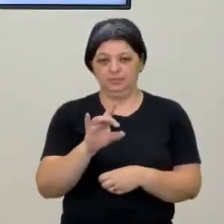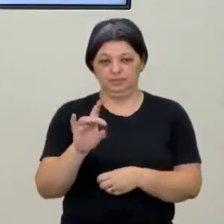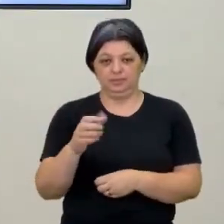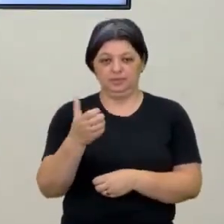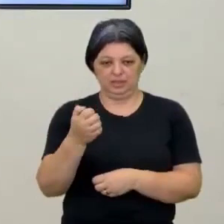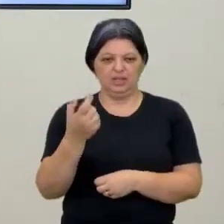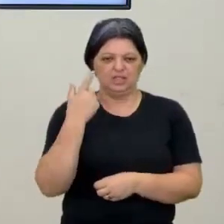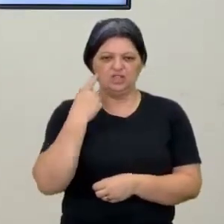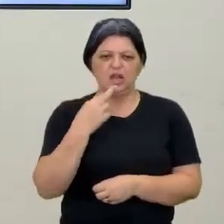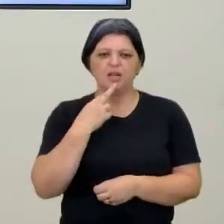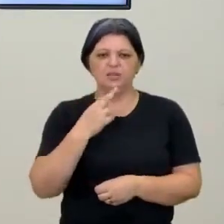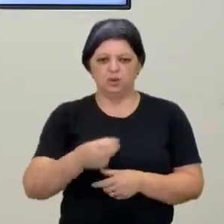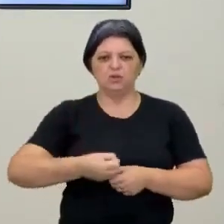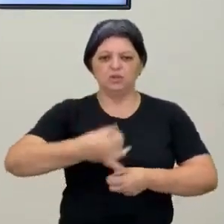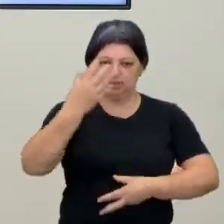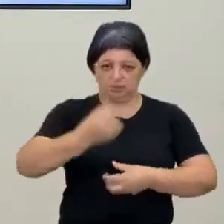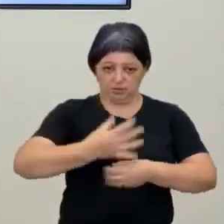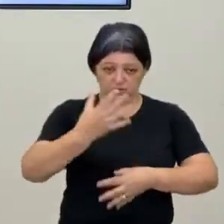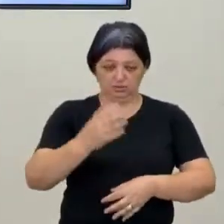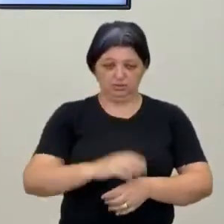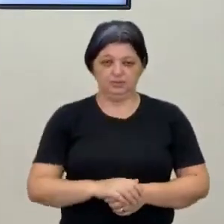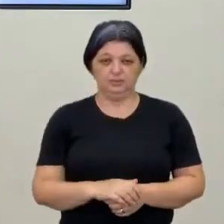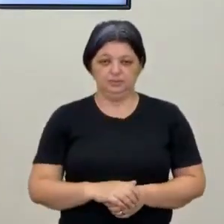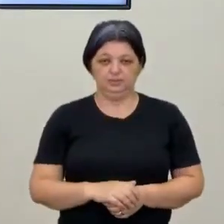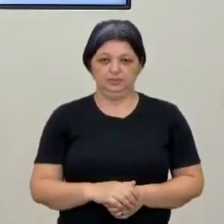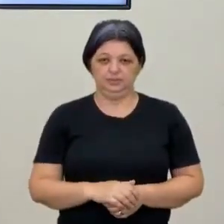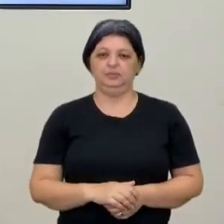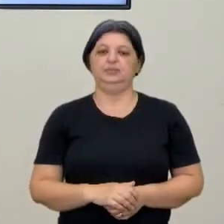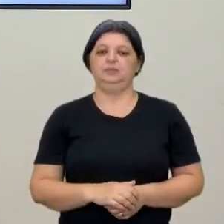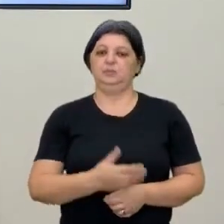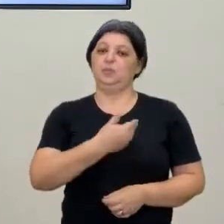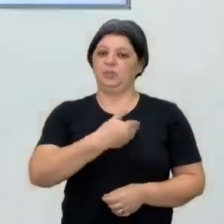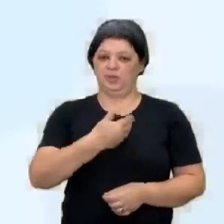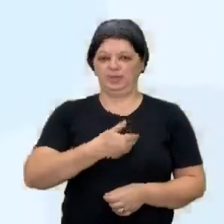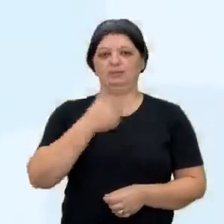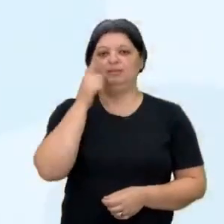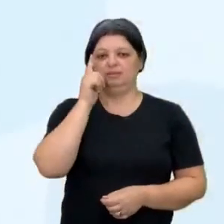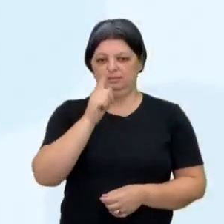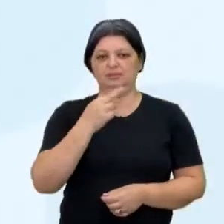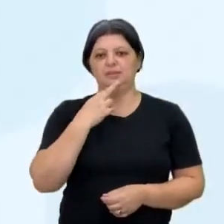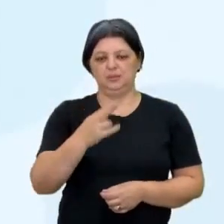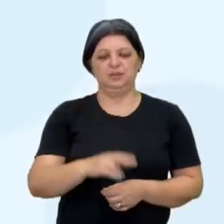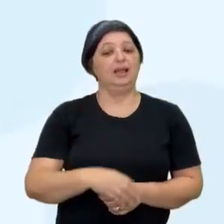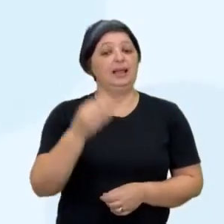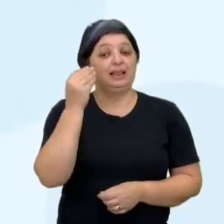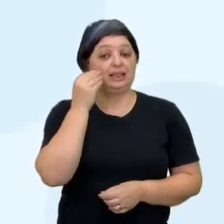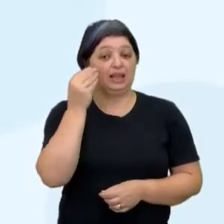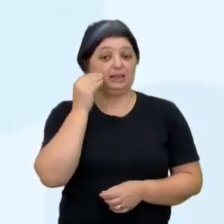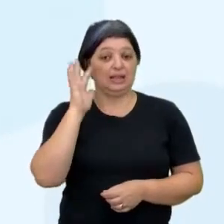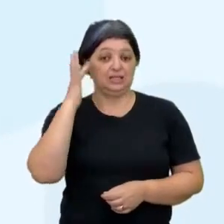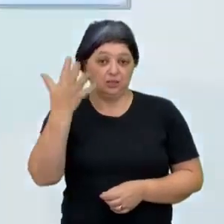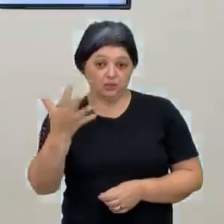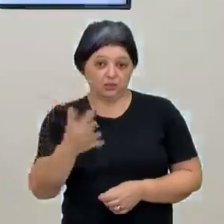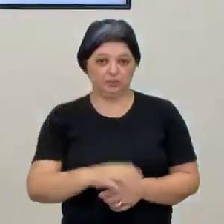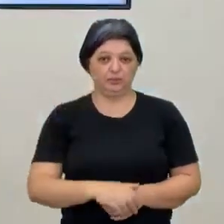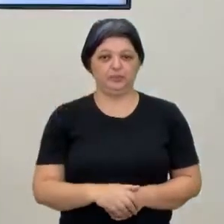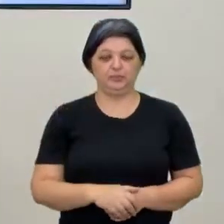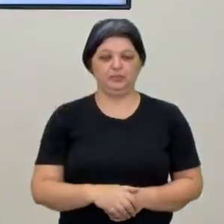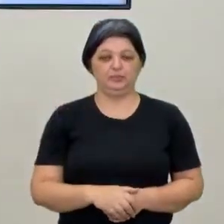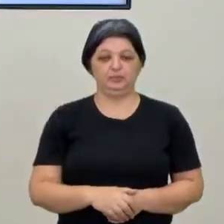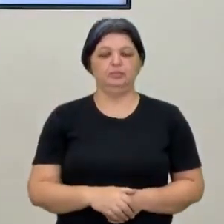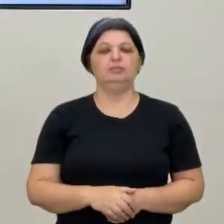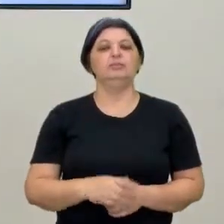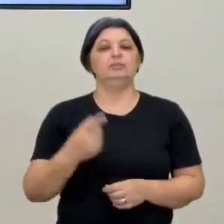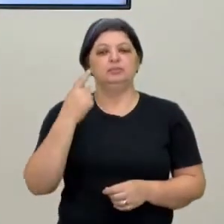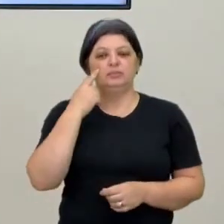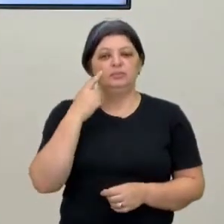no chat que já deu a resposta aqui, mas eu vou dar mais um tempinho para os colegas escreverem. Tenta resolver, ó. Abaixa o sinal de igual. Quem